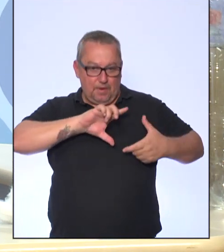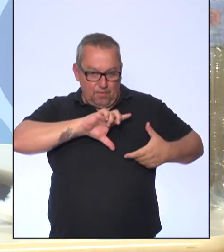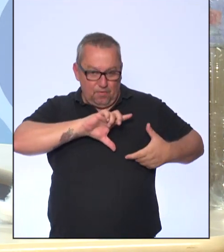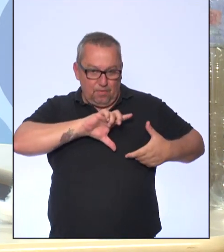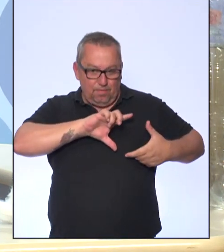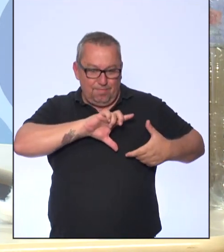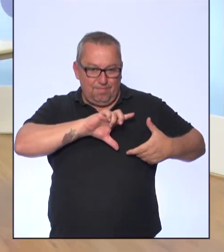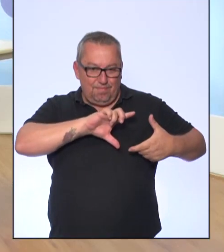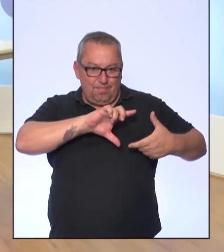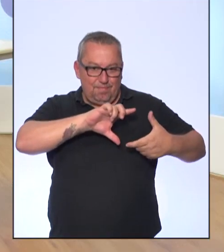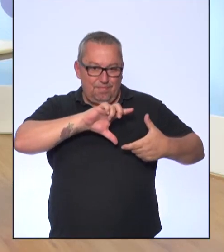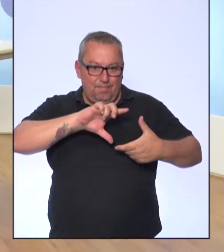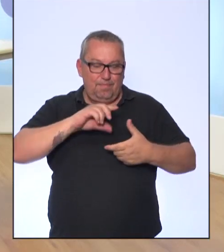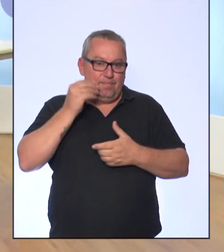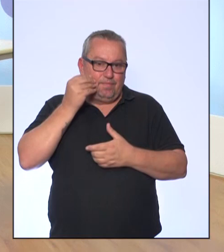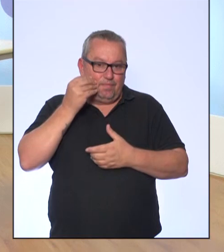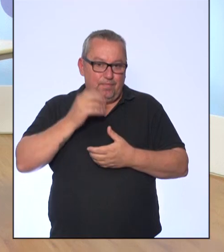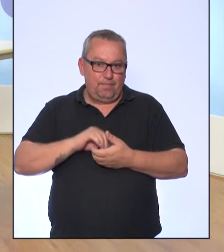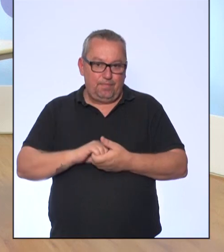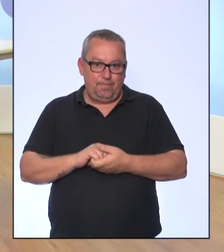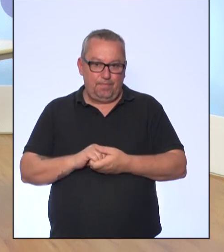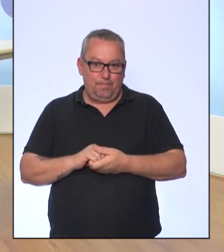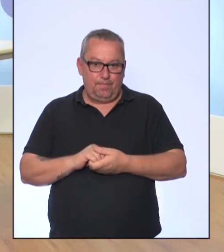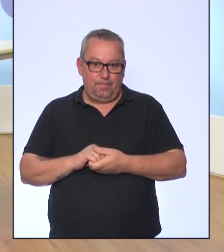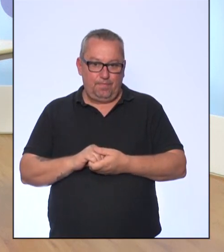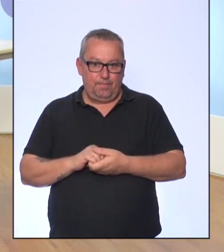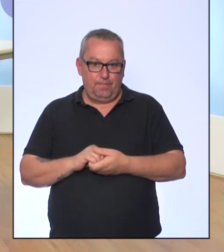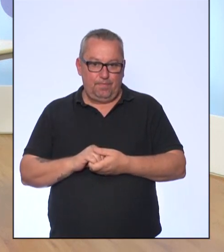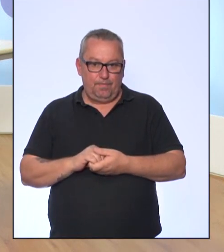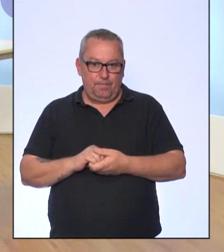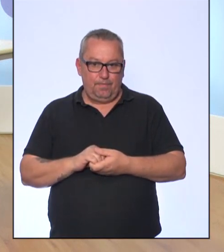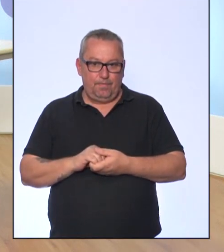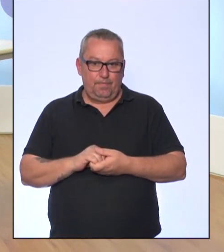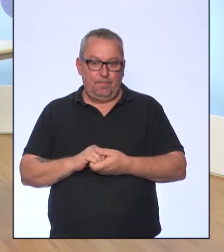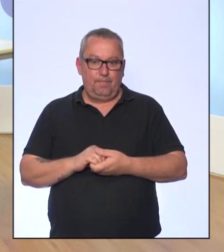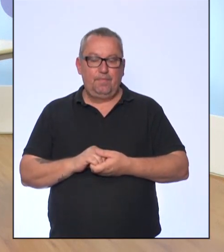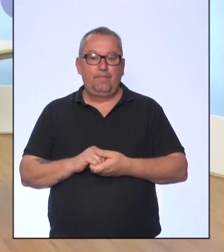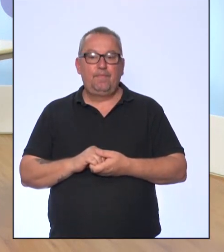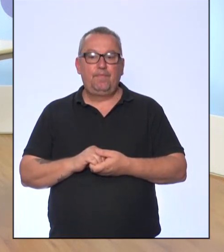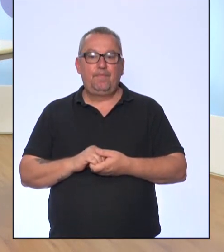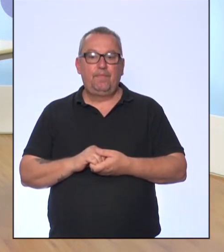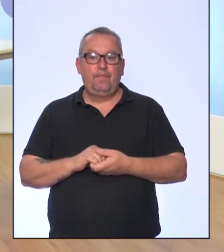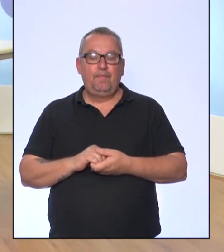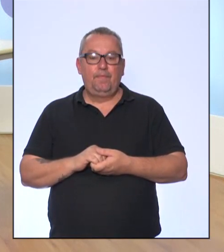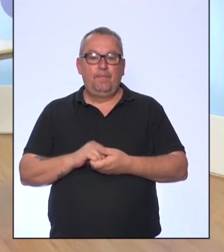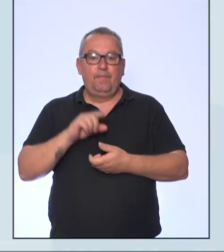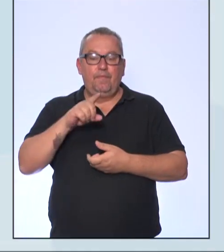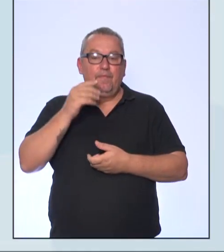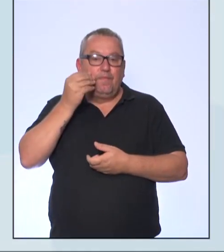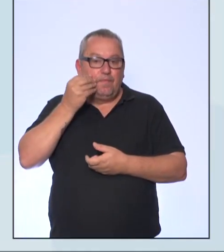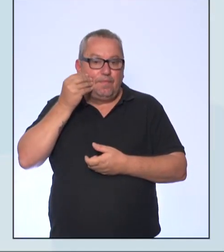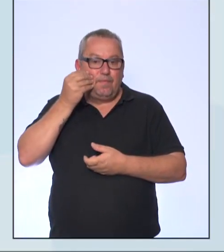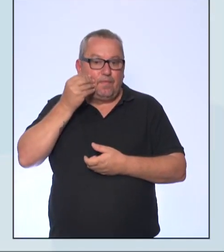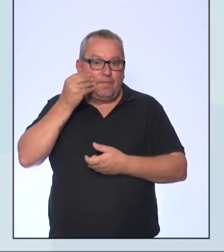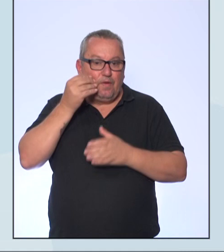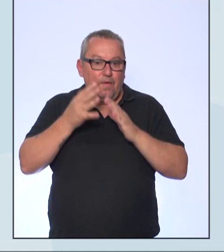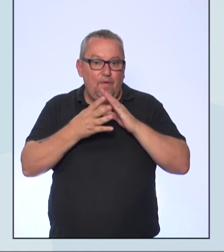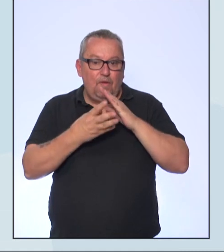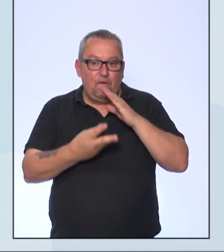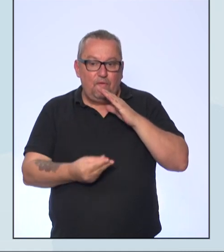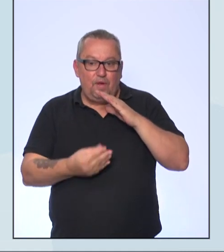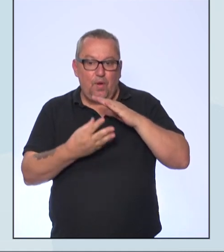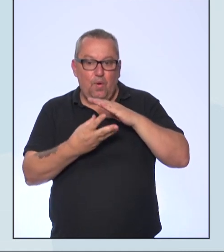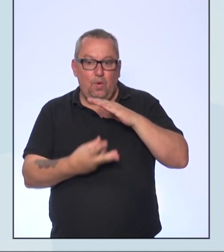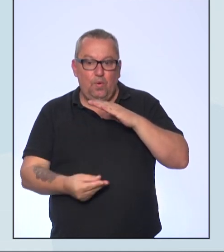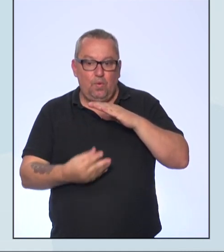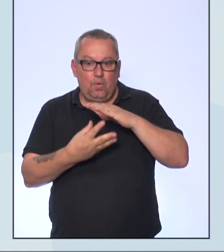experimento. Isso. Então, Esse é um experimento de filtração, já está dizendo aí.